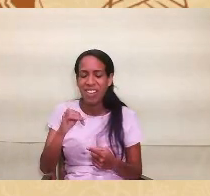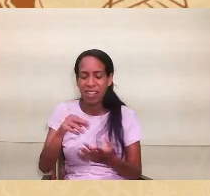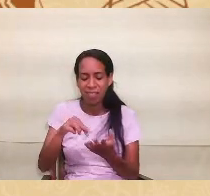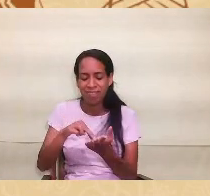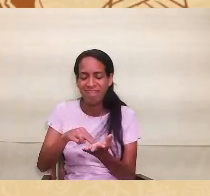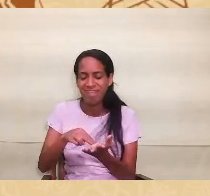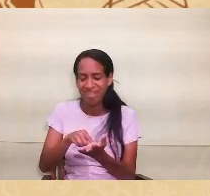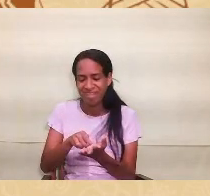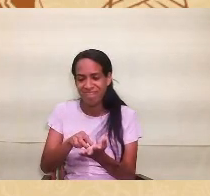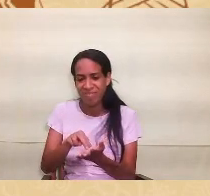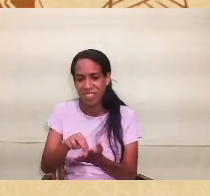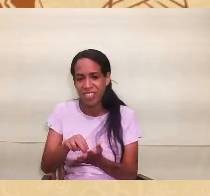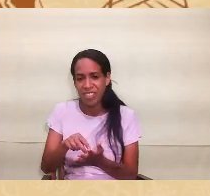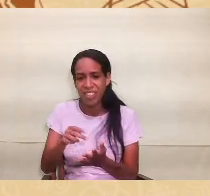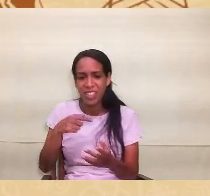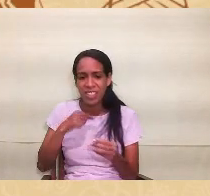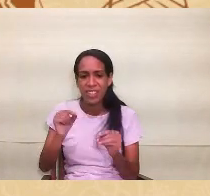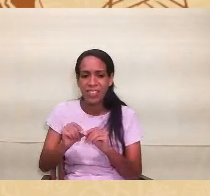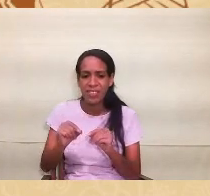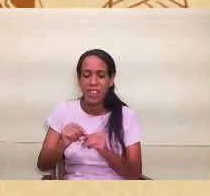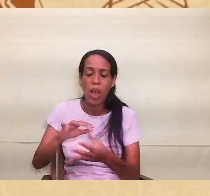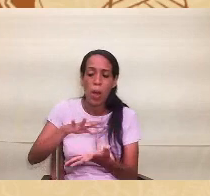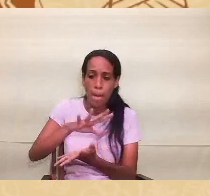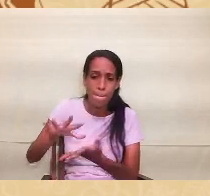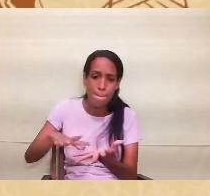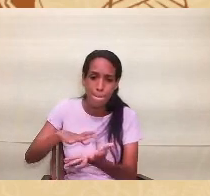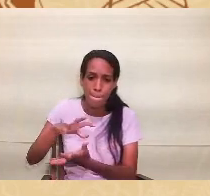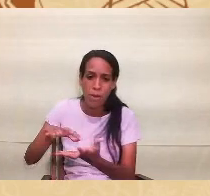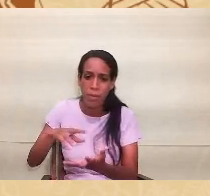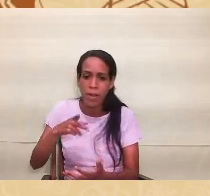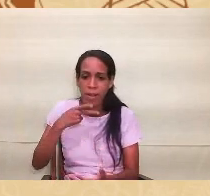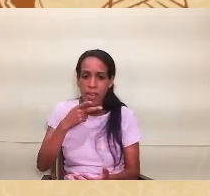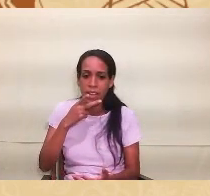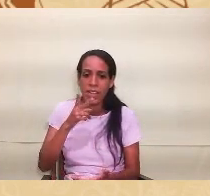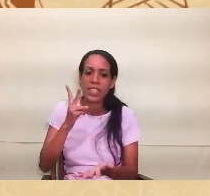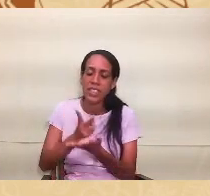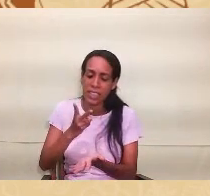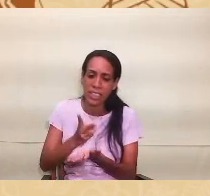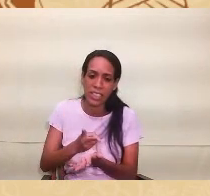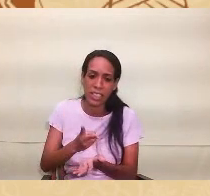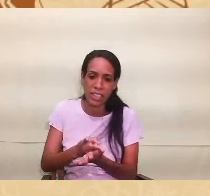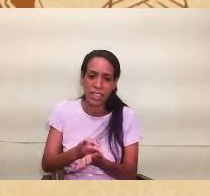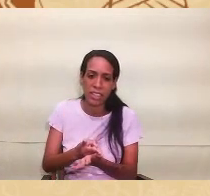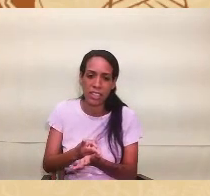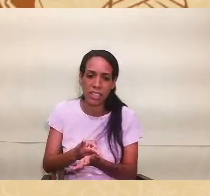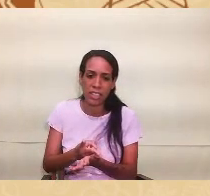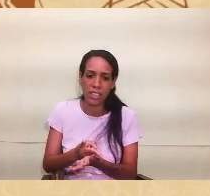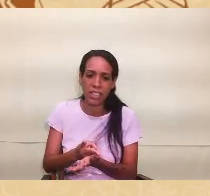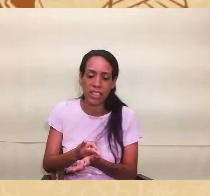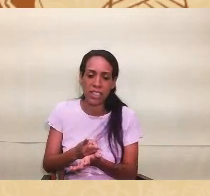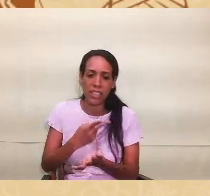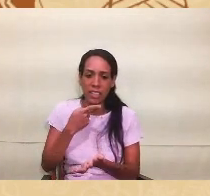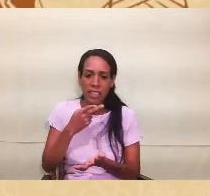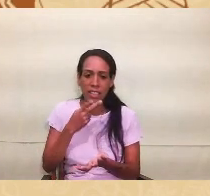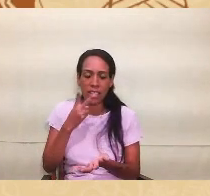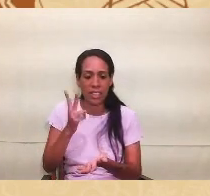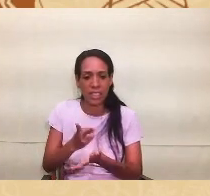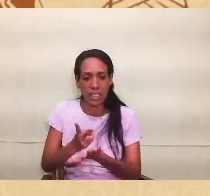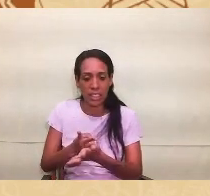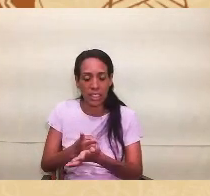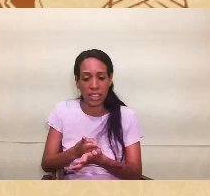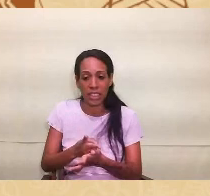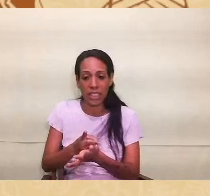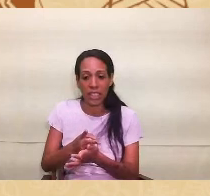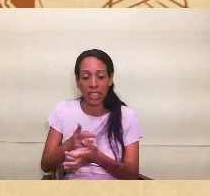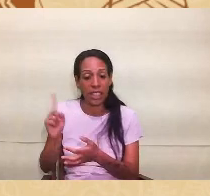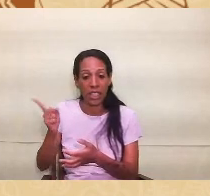faço dentro do movimento essa fala, sempre falando. Só que essa fala, nesse momento, ela não é para